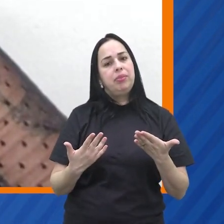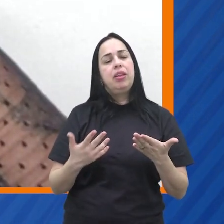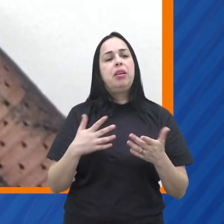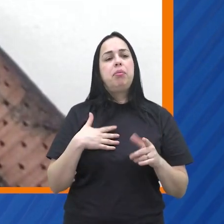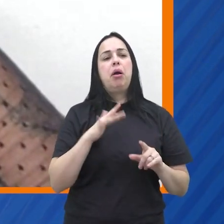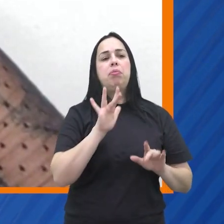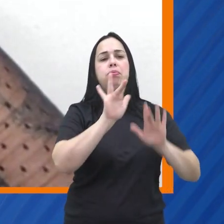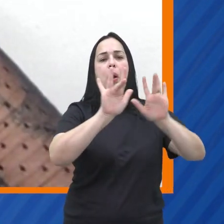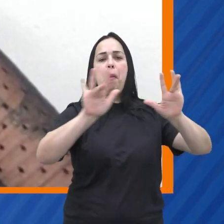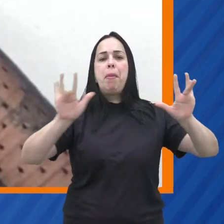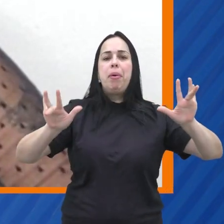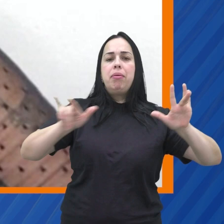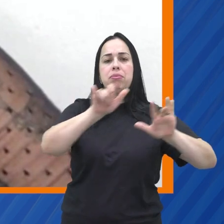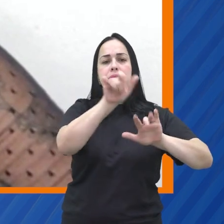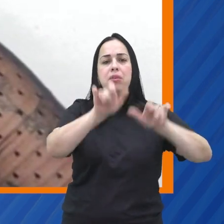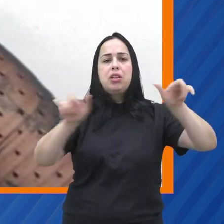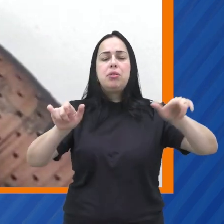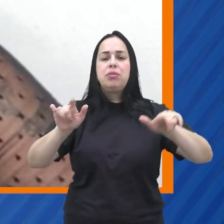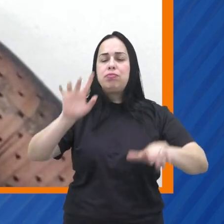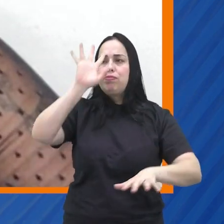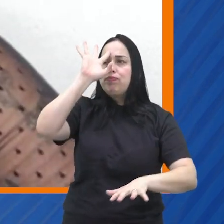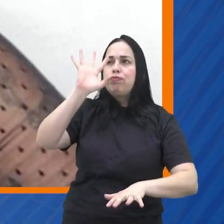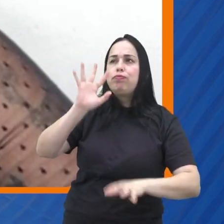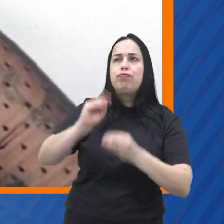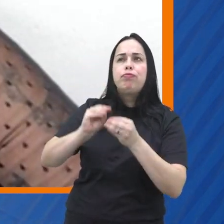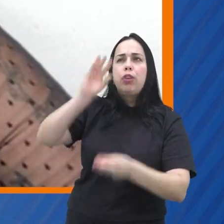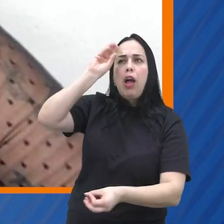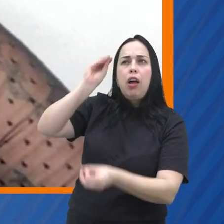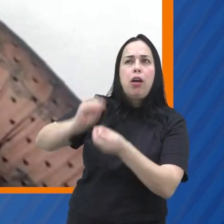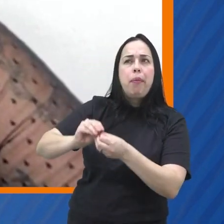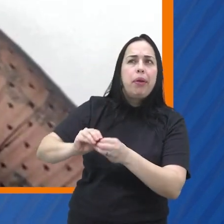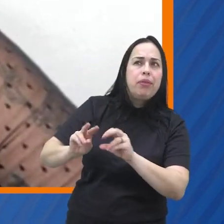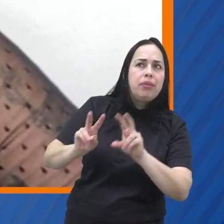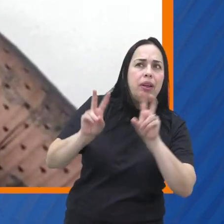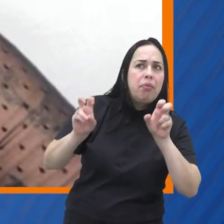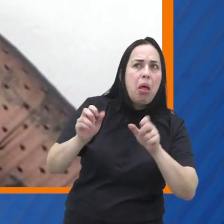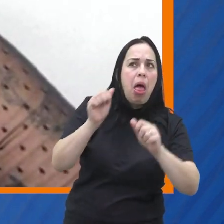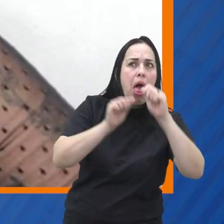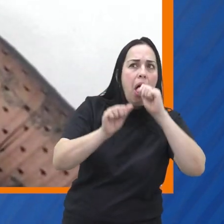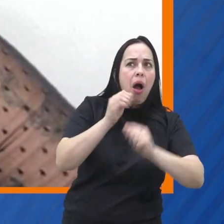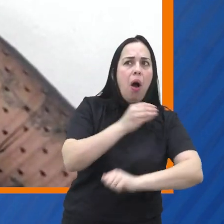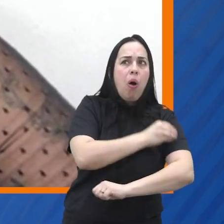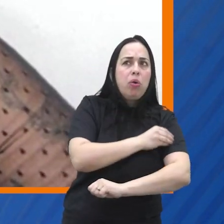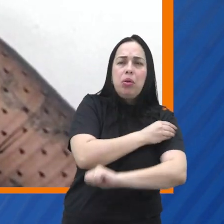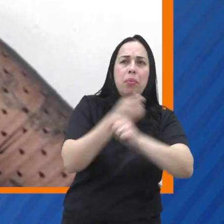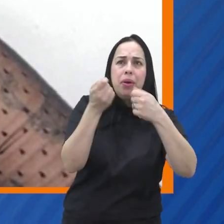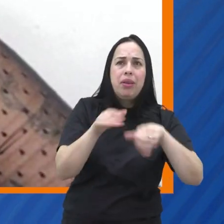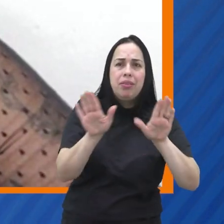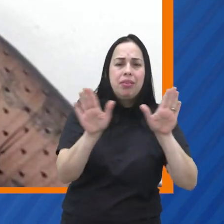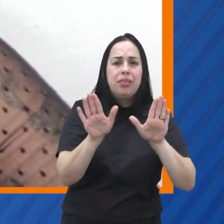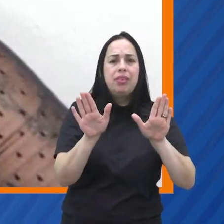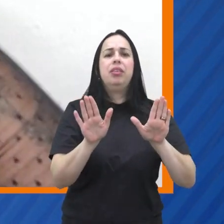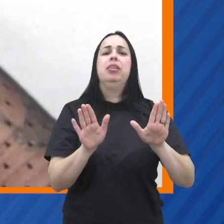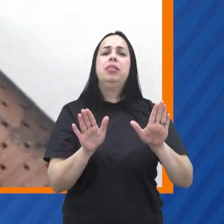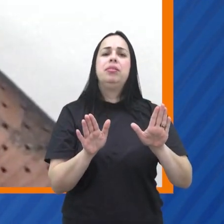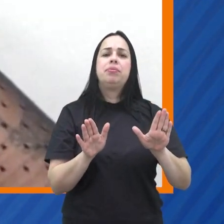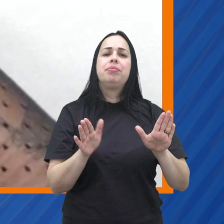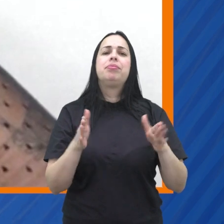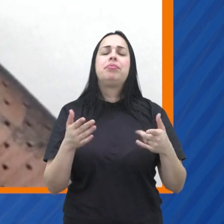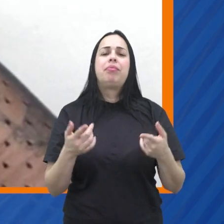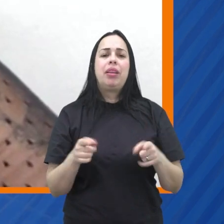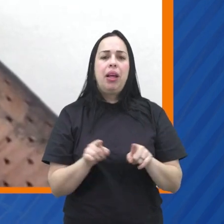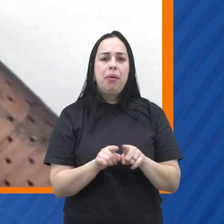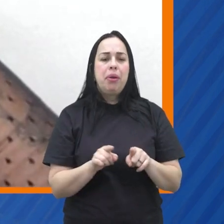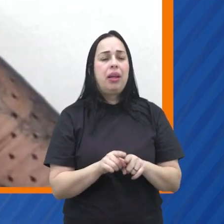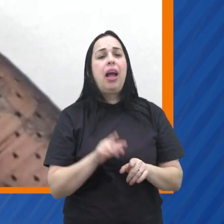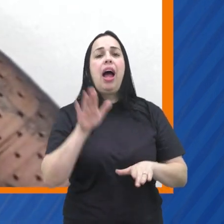menos pesada, talvez fosse uma forma de atingir pessoas para refletir sobre esse assunto, assim, sabe? Tem gente que procura